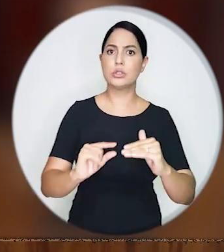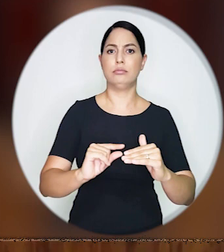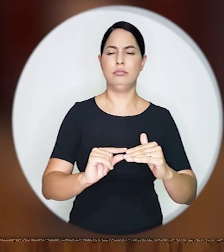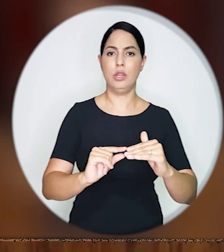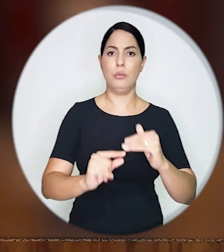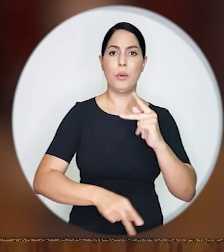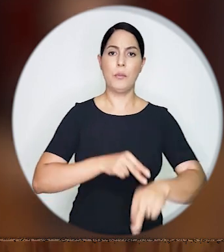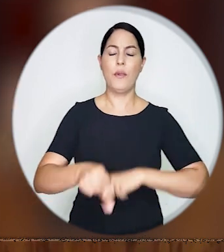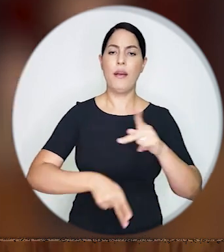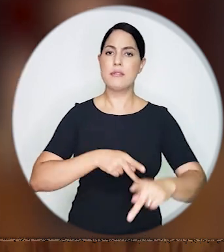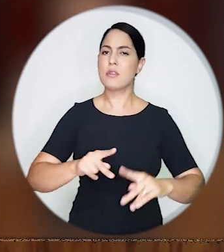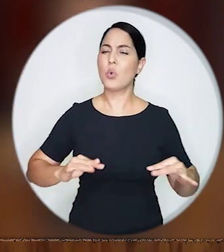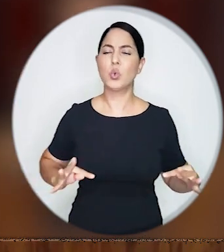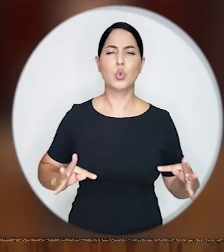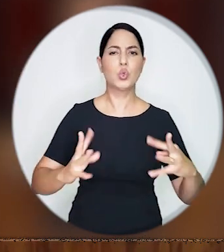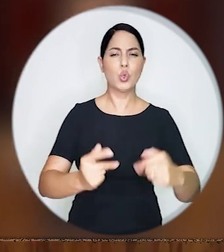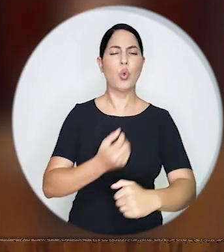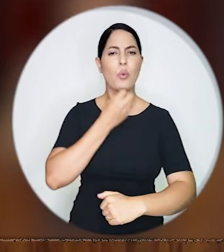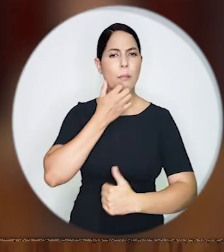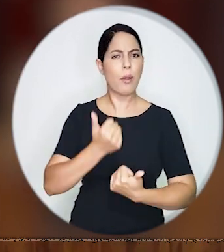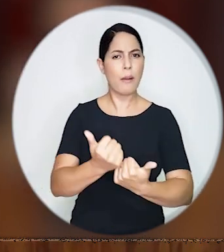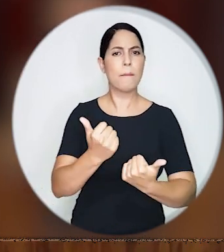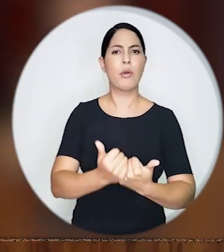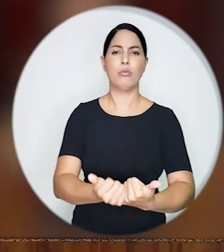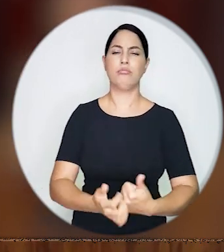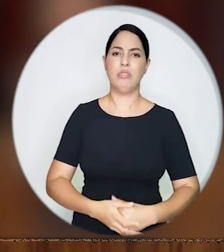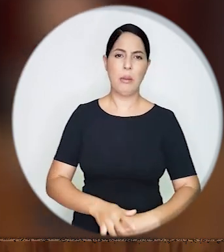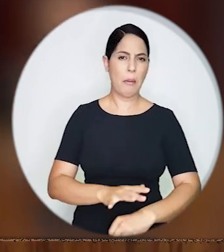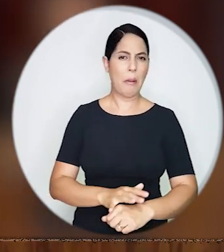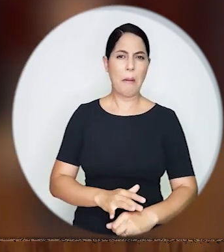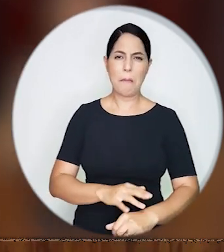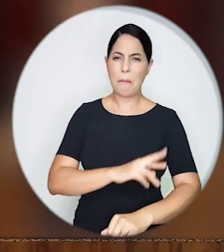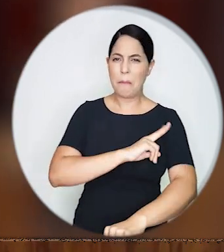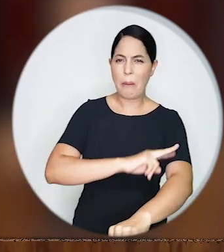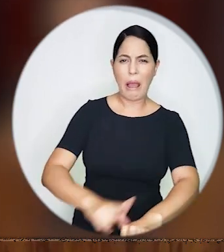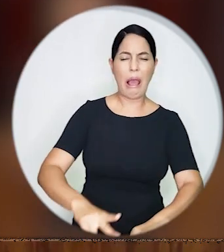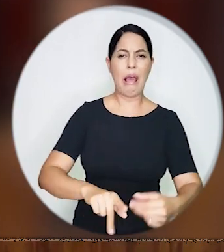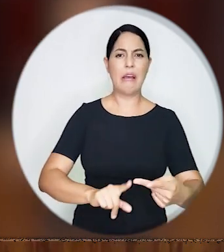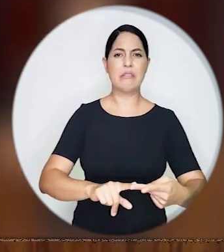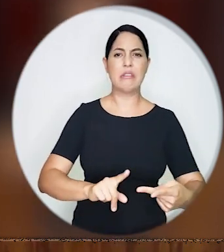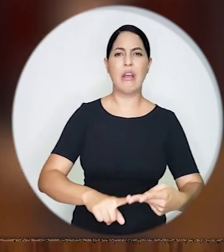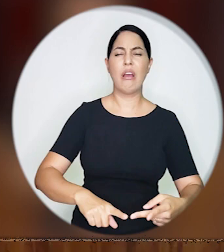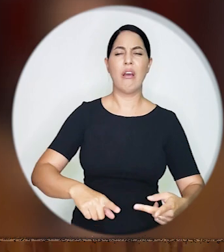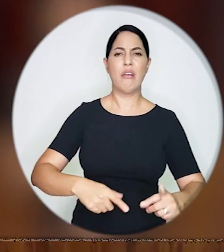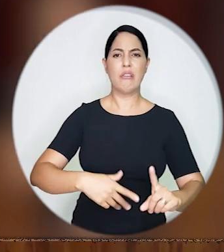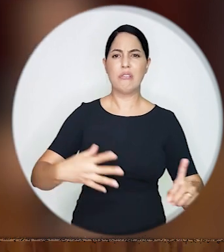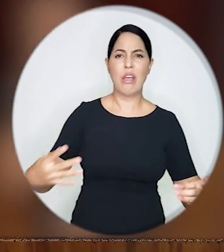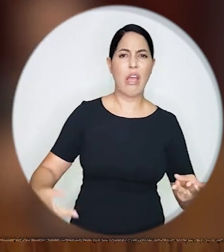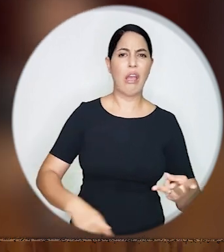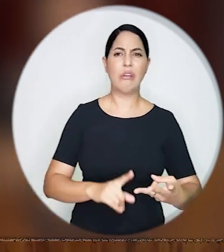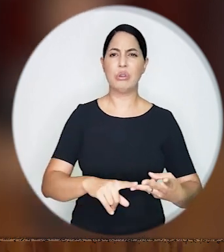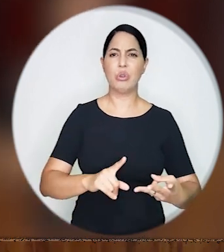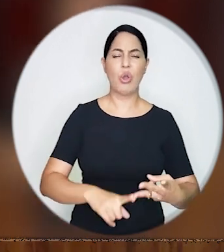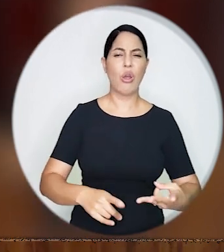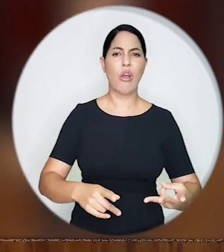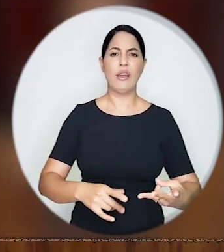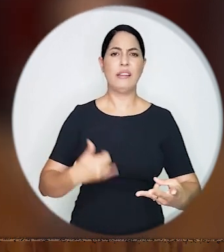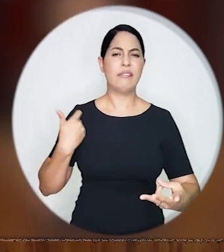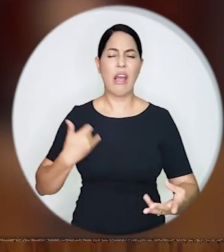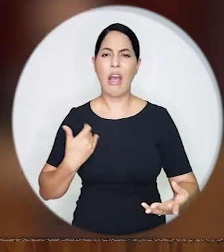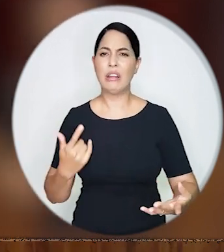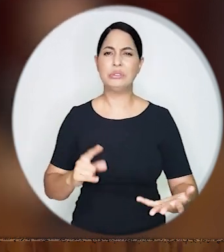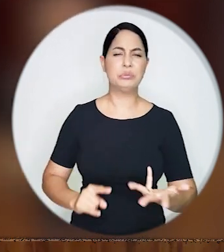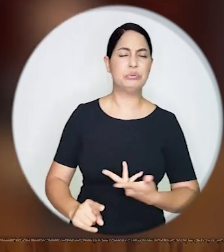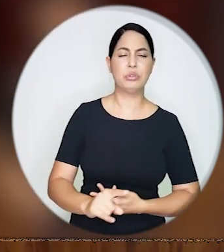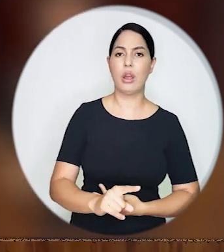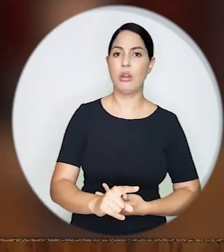desigualdades sociais e promover o bem de todos, sem preconceito de origem, raça, sexo, cor,